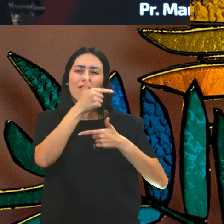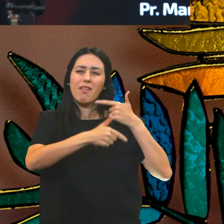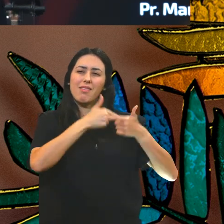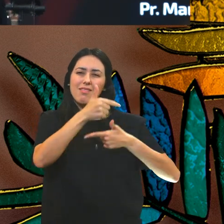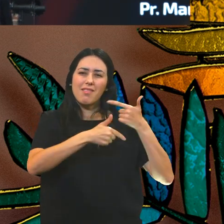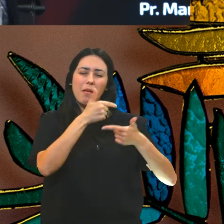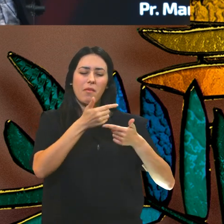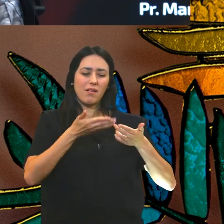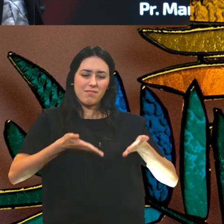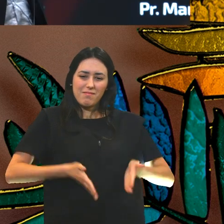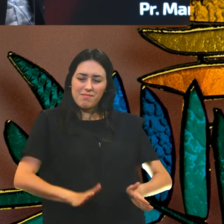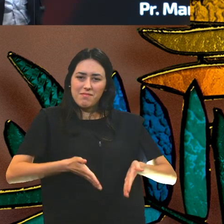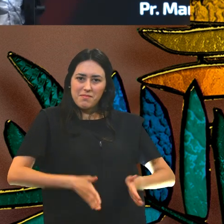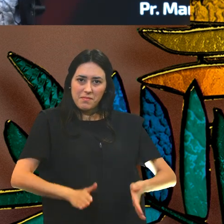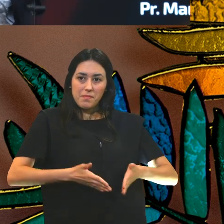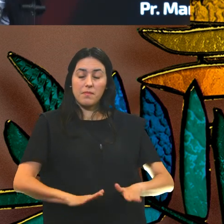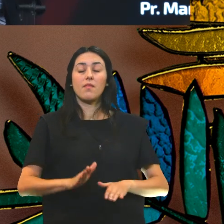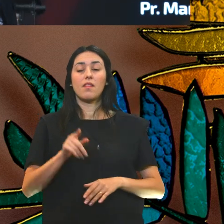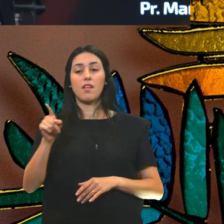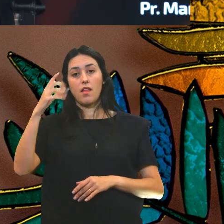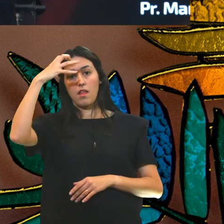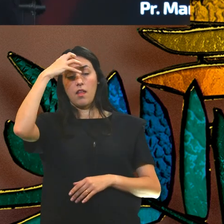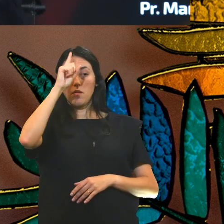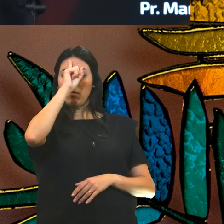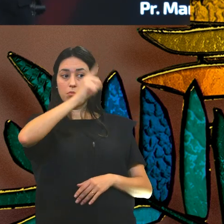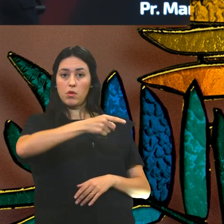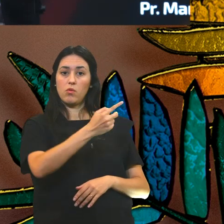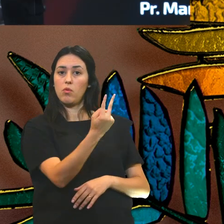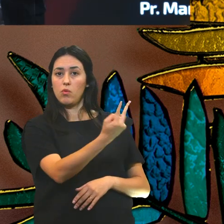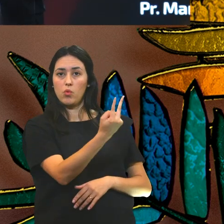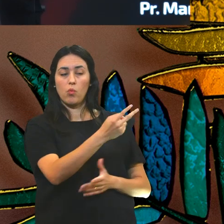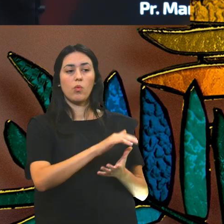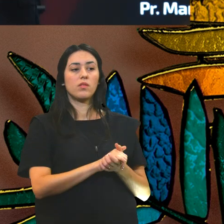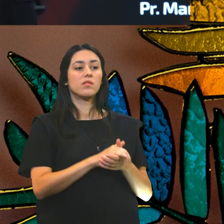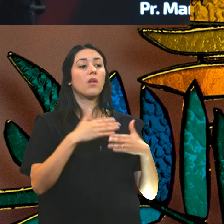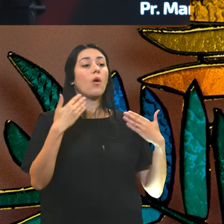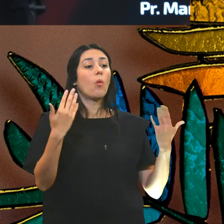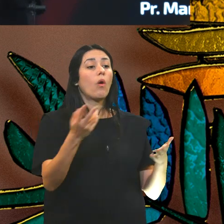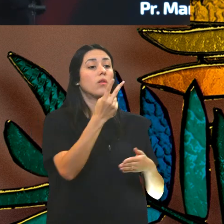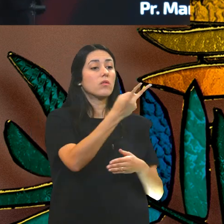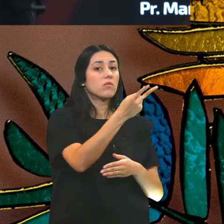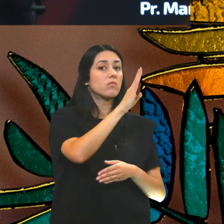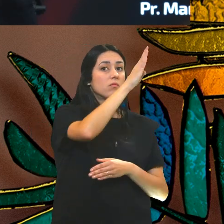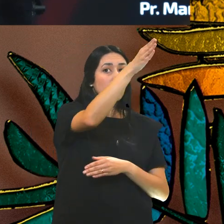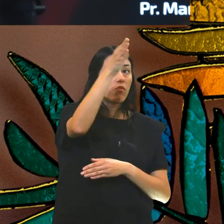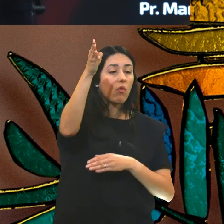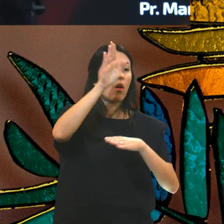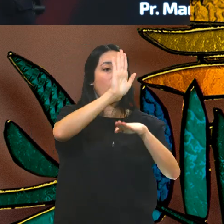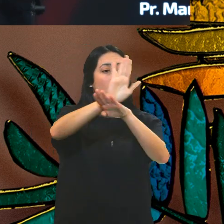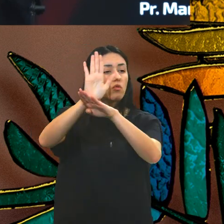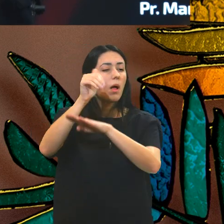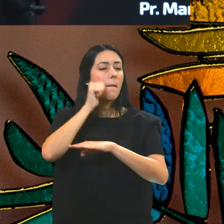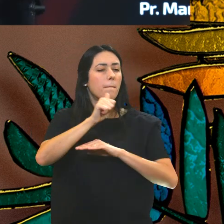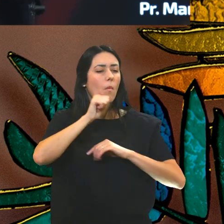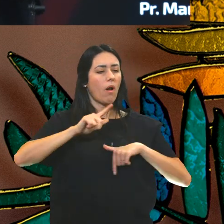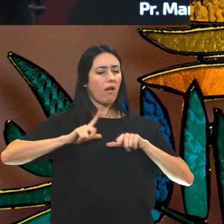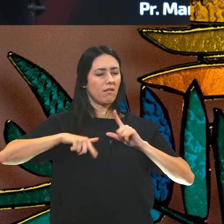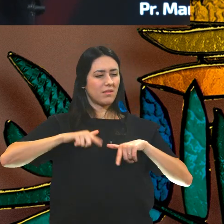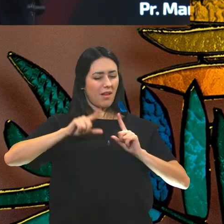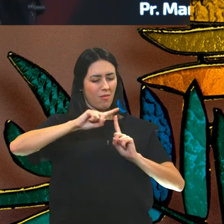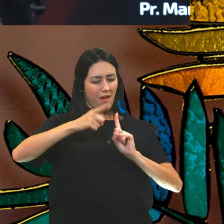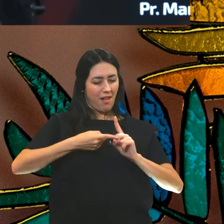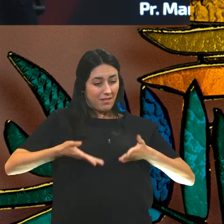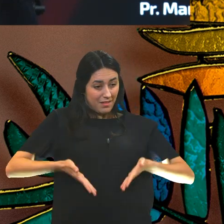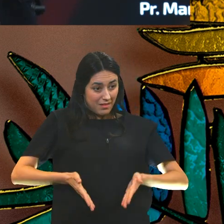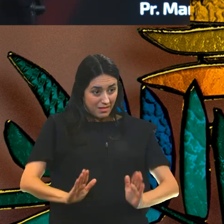mulheres israelitas, a seguinte ordem: quando vocês forem ajudar mulheres israelitas nos seus